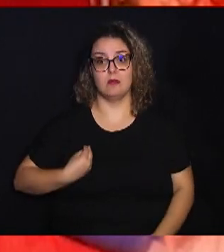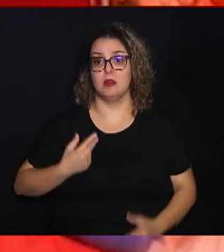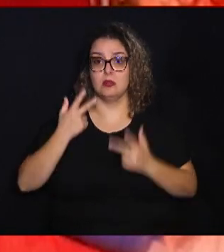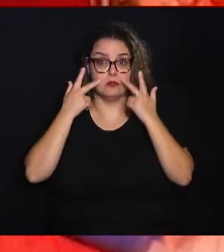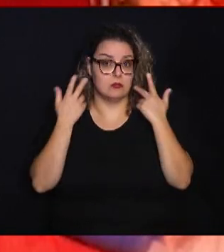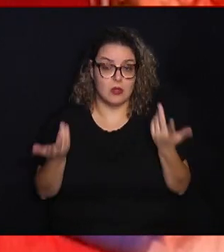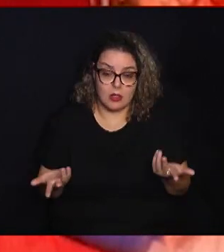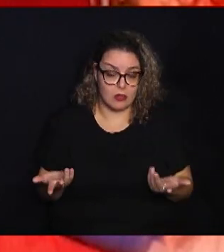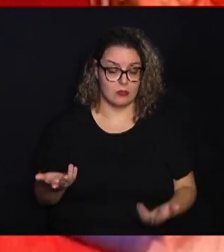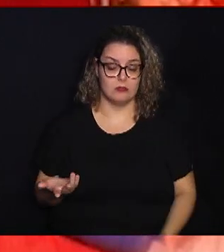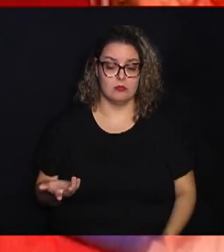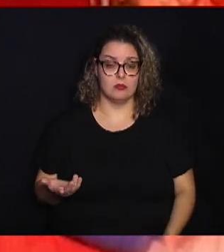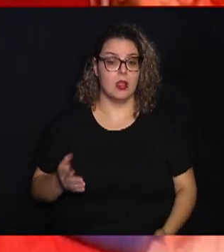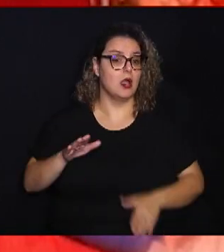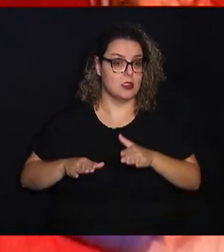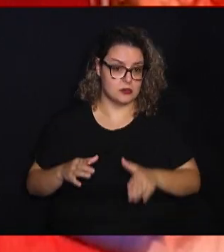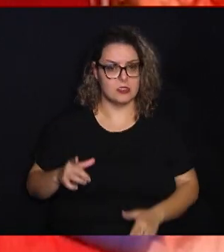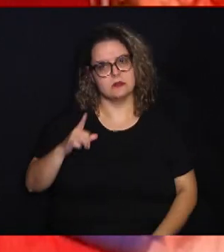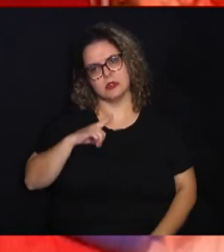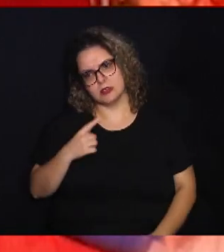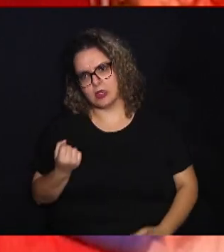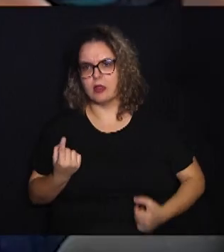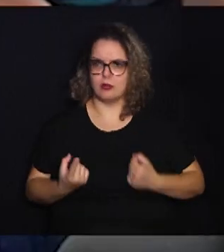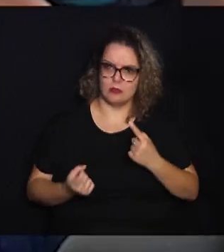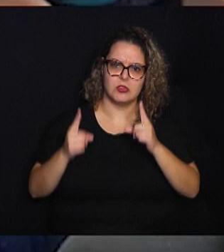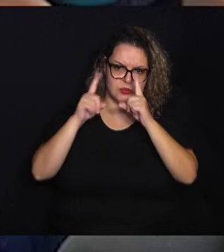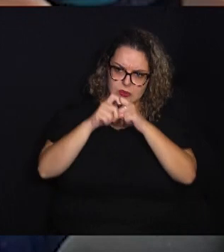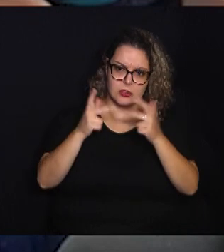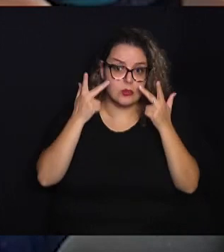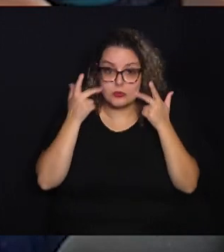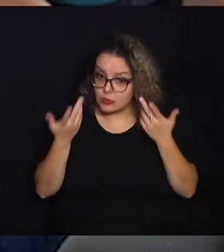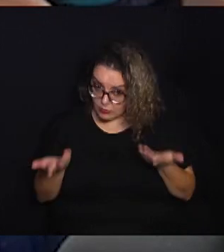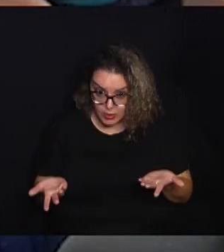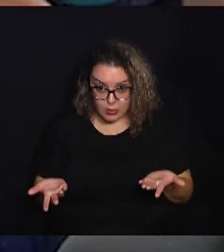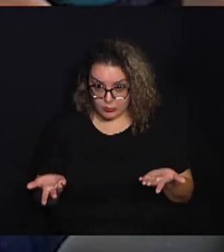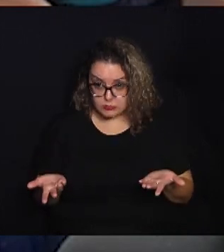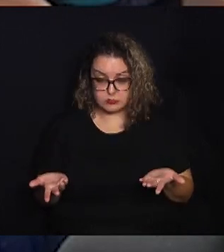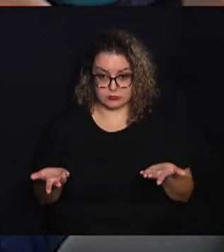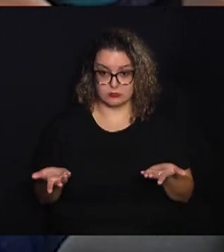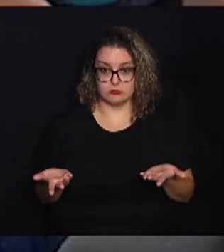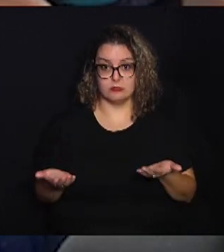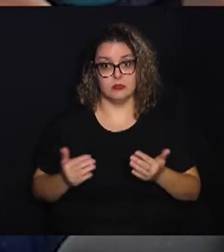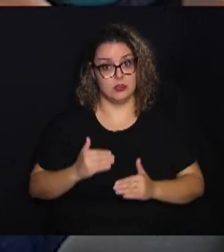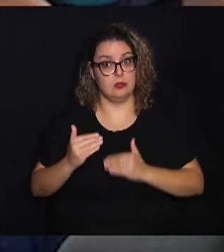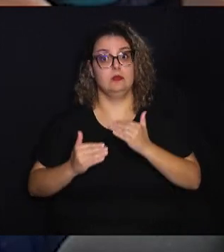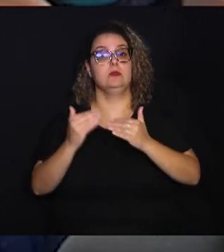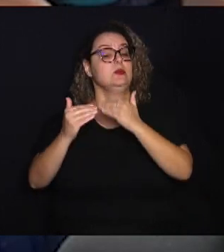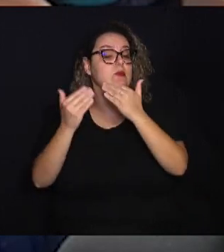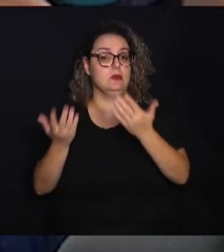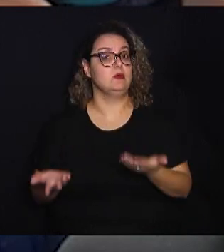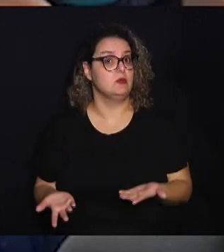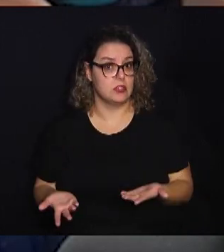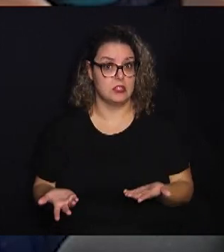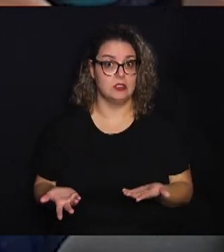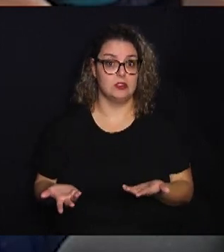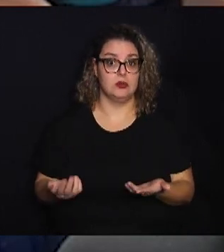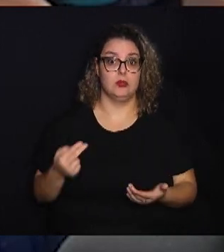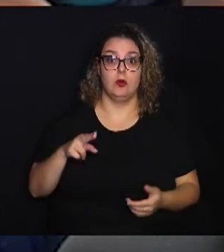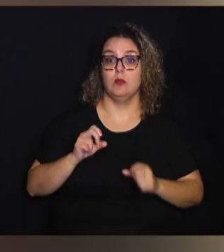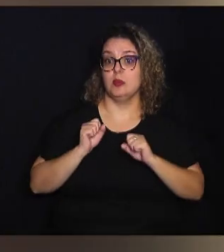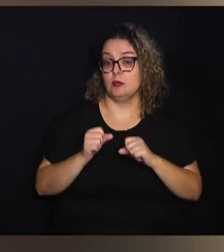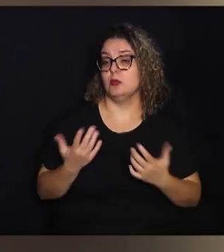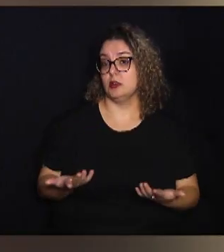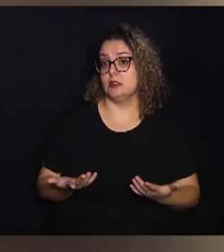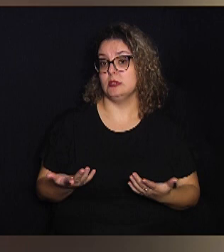normal. Talvez ele vá ter algumas dificuldades para ter um desenvolvimento ou para ele poder atingir